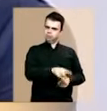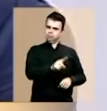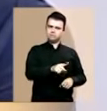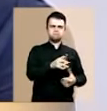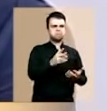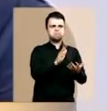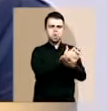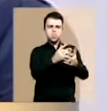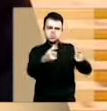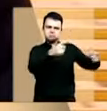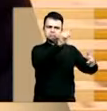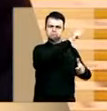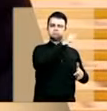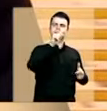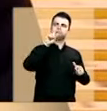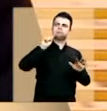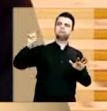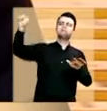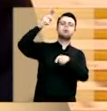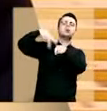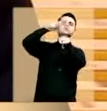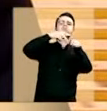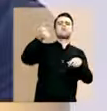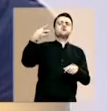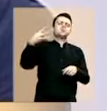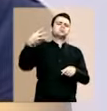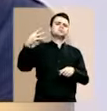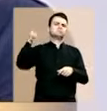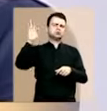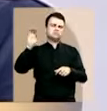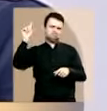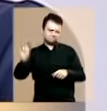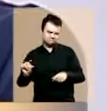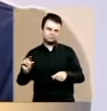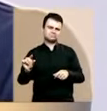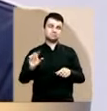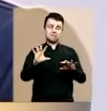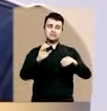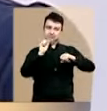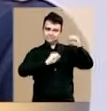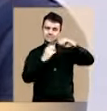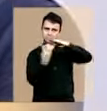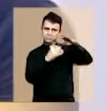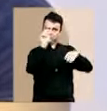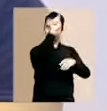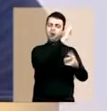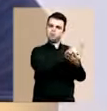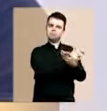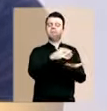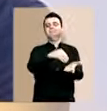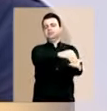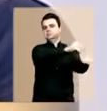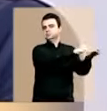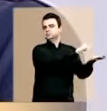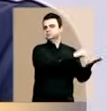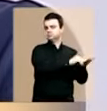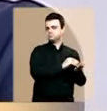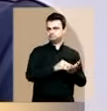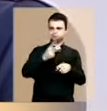chega a 14%. Mas, por outro lado, empresas ainda estão bem longe do que outros lugares no mundo.